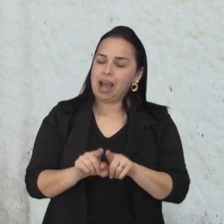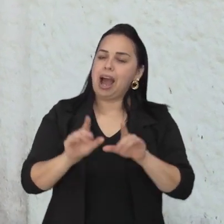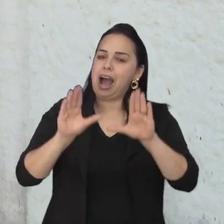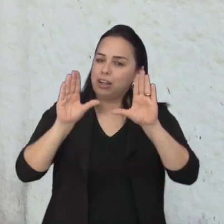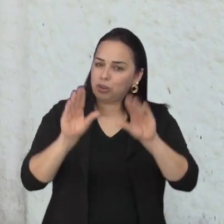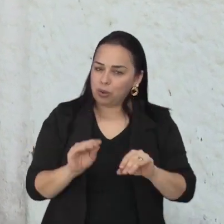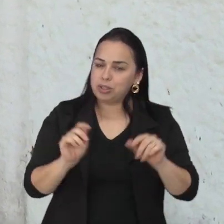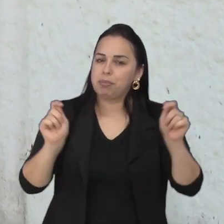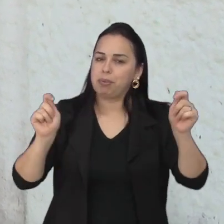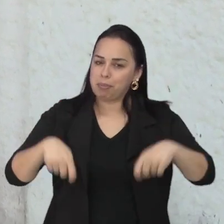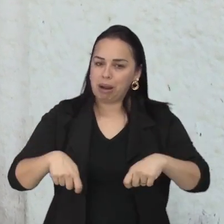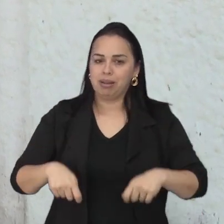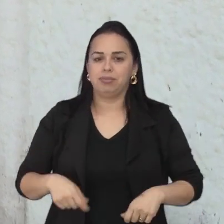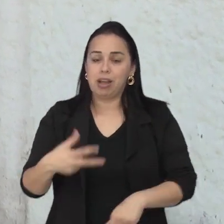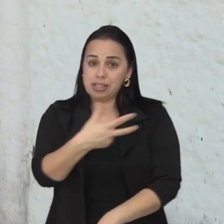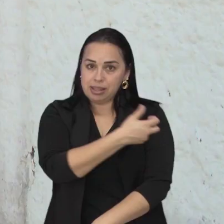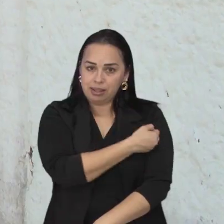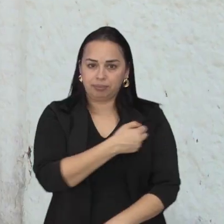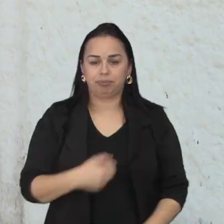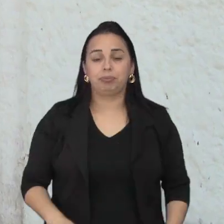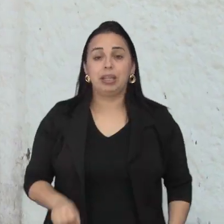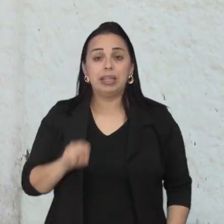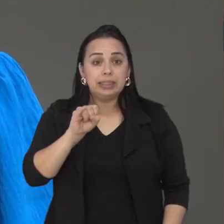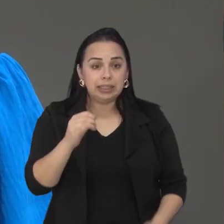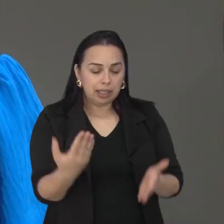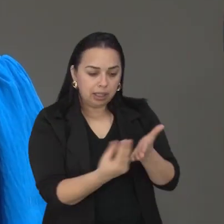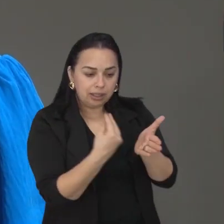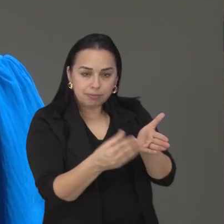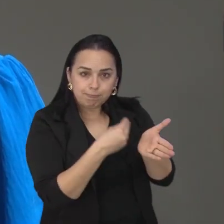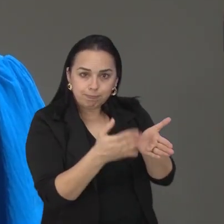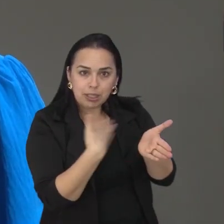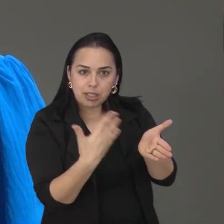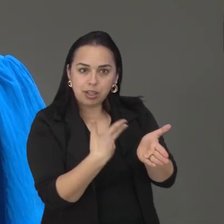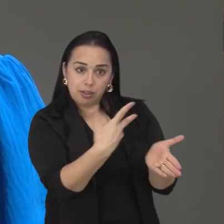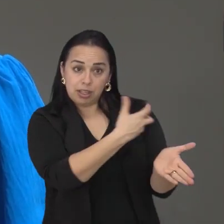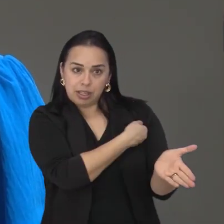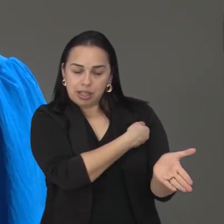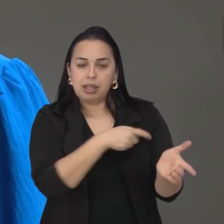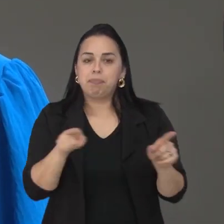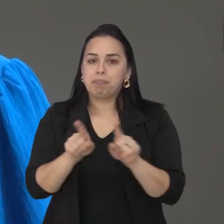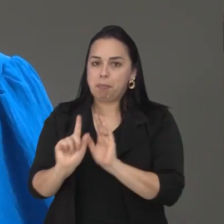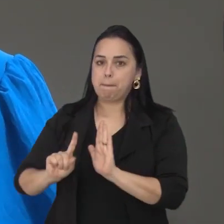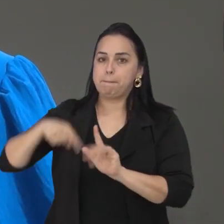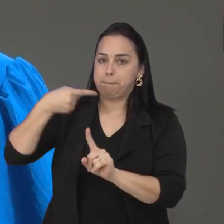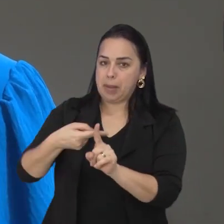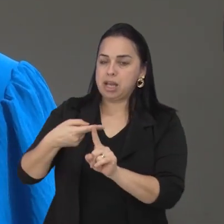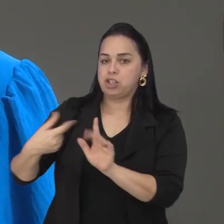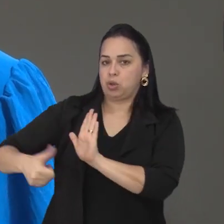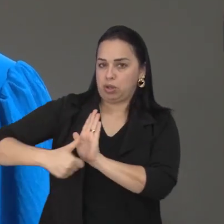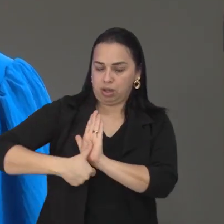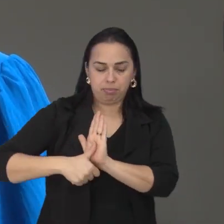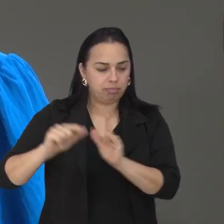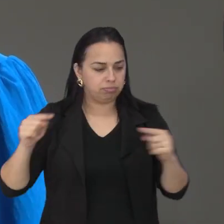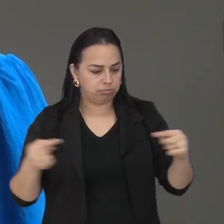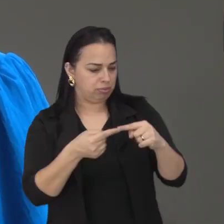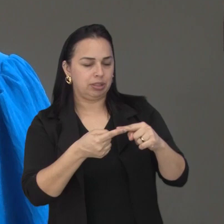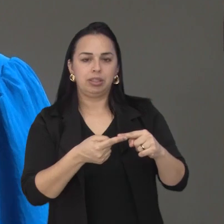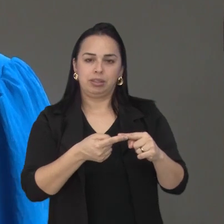às 21h30, também de segunda a sexta-feira. Se tiver uma carteira de vacinação, leve a carteira sempre com documento para a